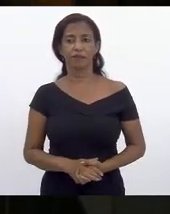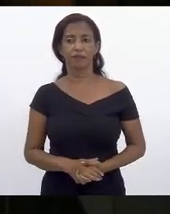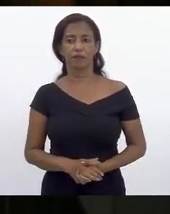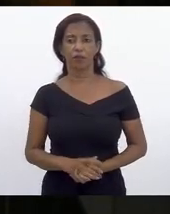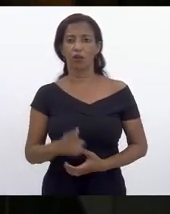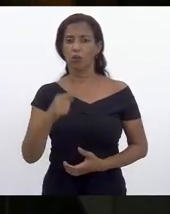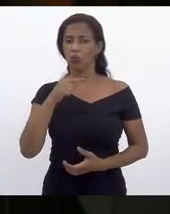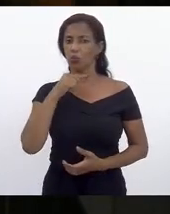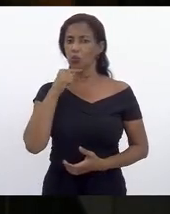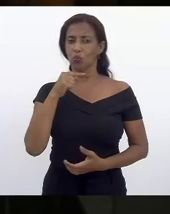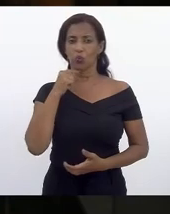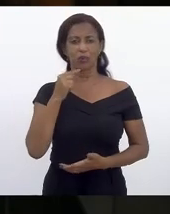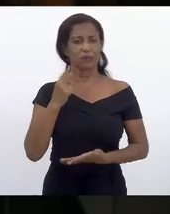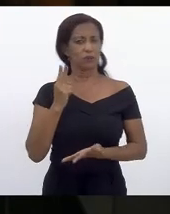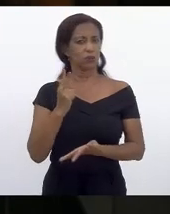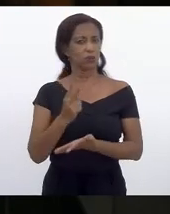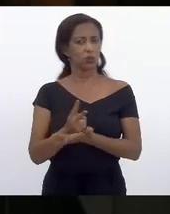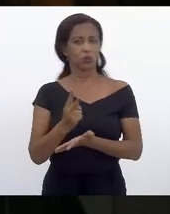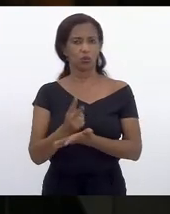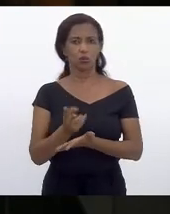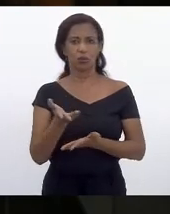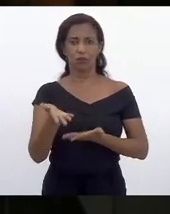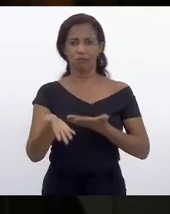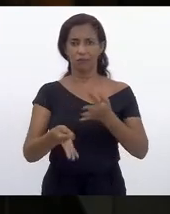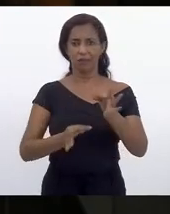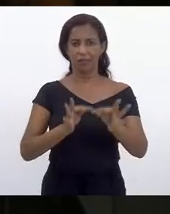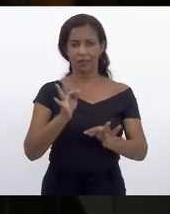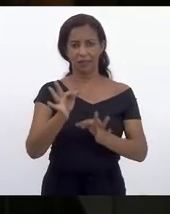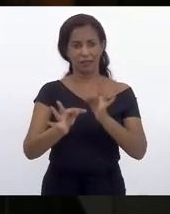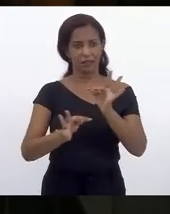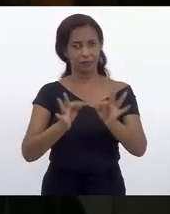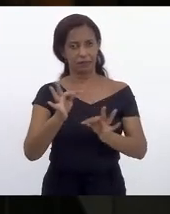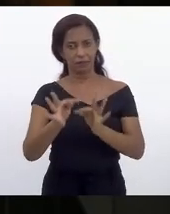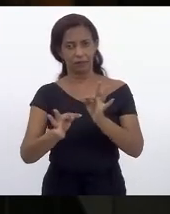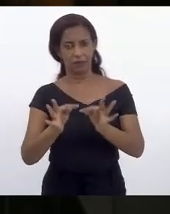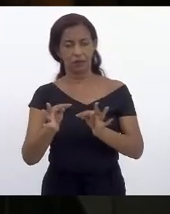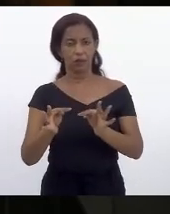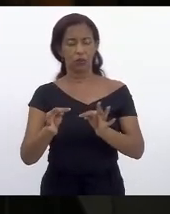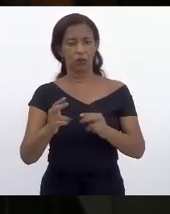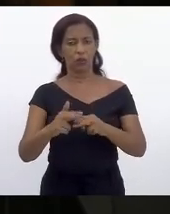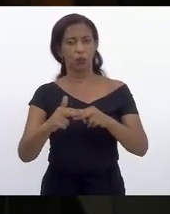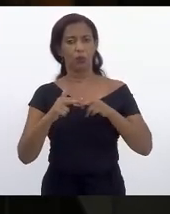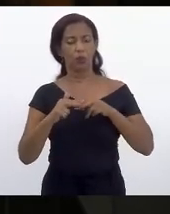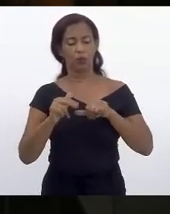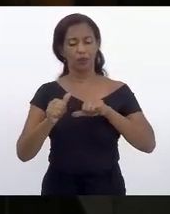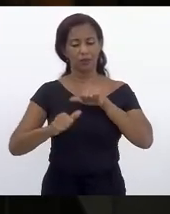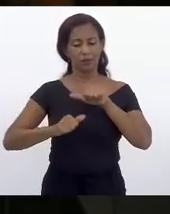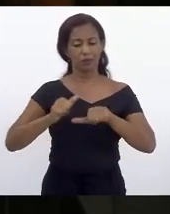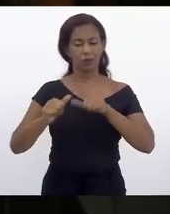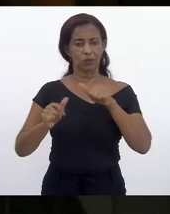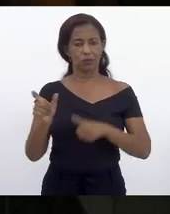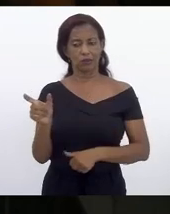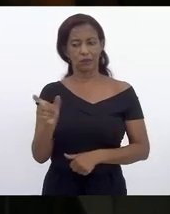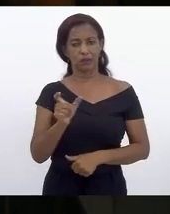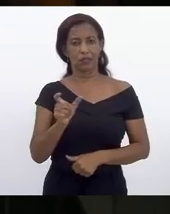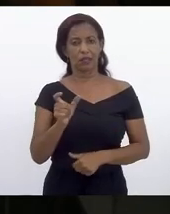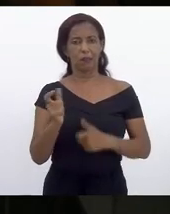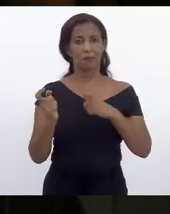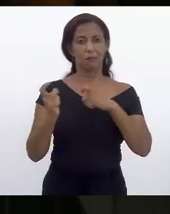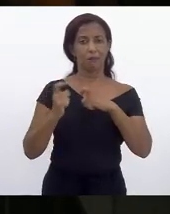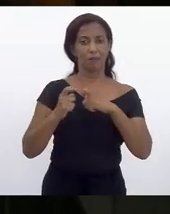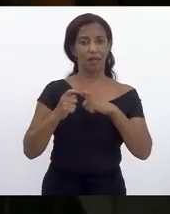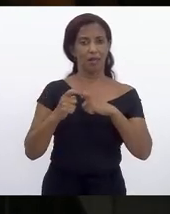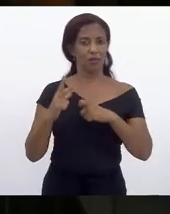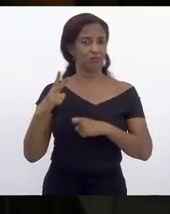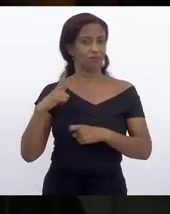não conseguiram prosseguir a esse tratamento por conta dessa mudança arbitrária no plano de